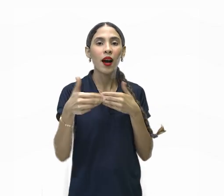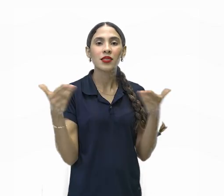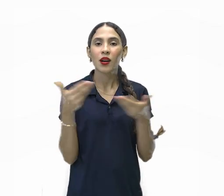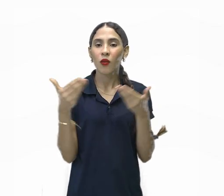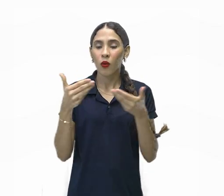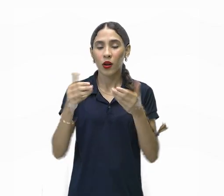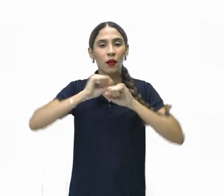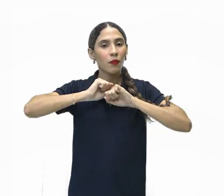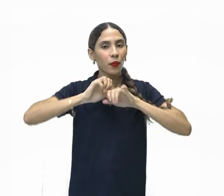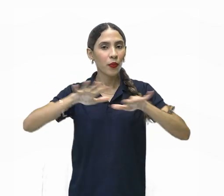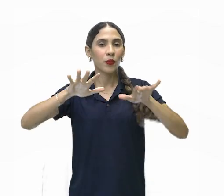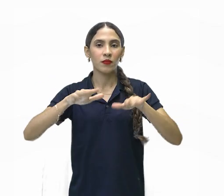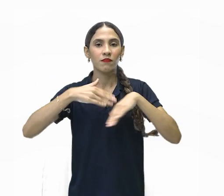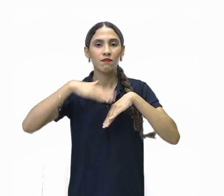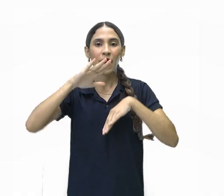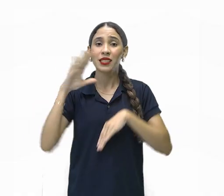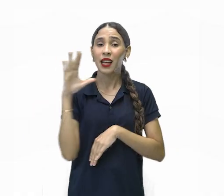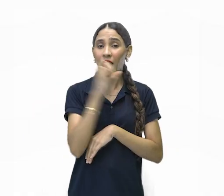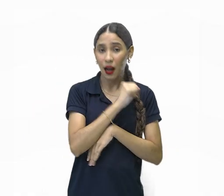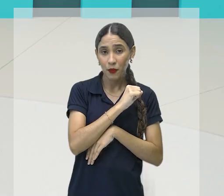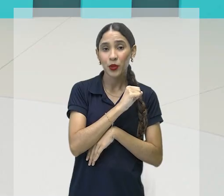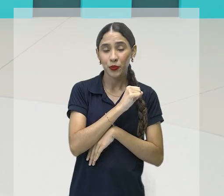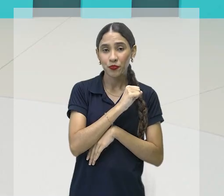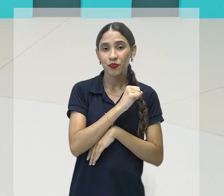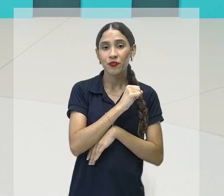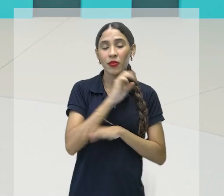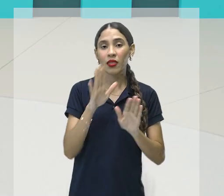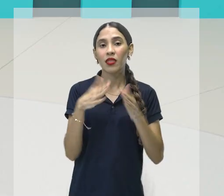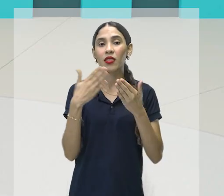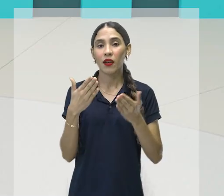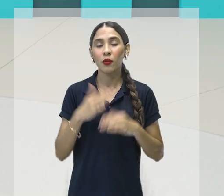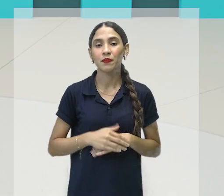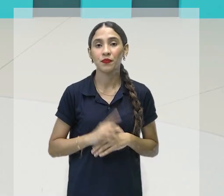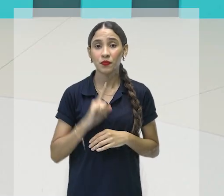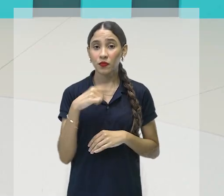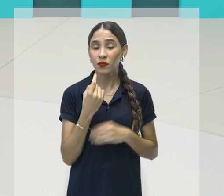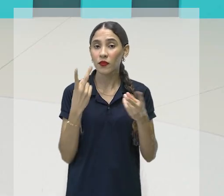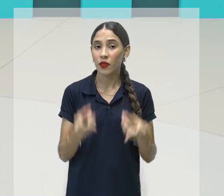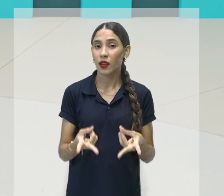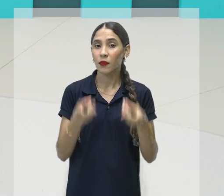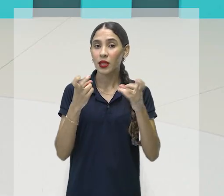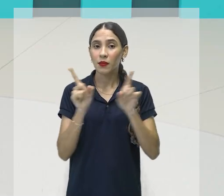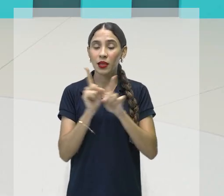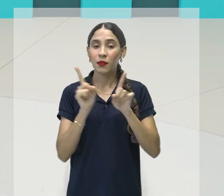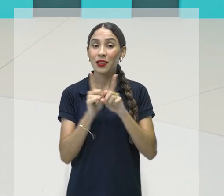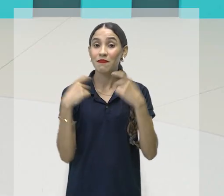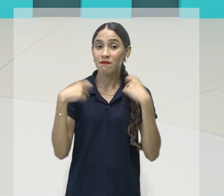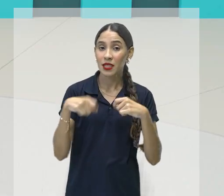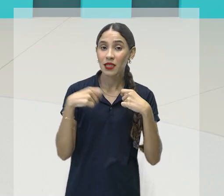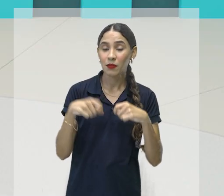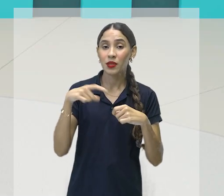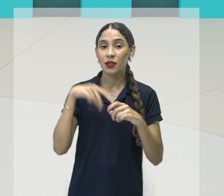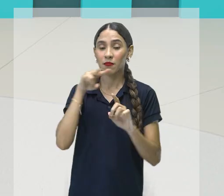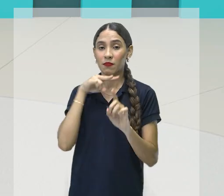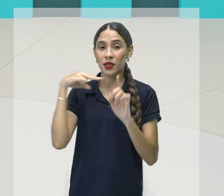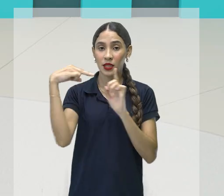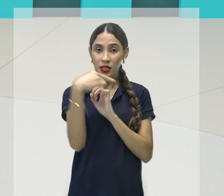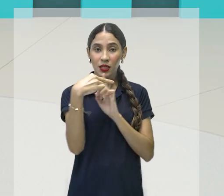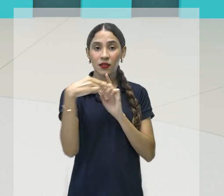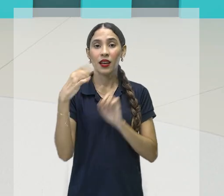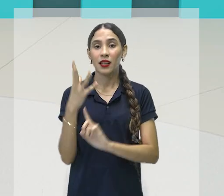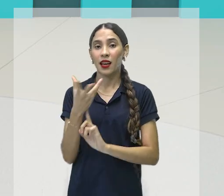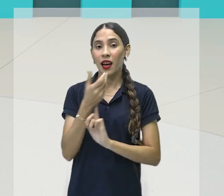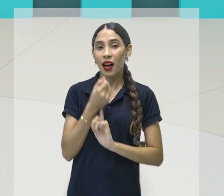ser difundido de forma muito mais rápida. Então, vamos perceber que precisamos ter o olhar